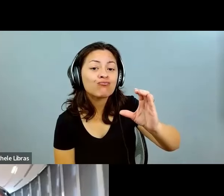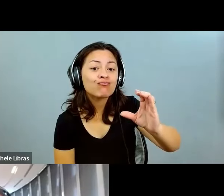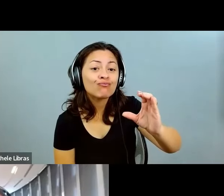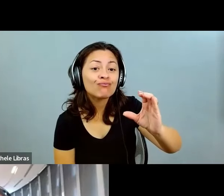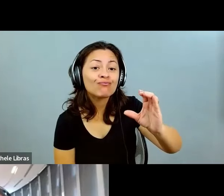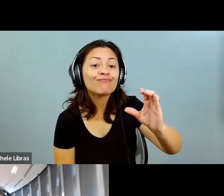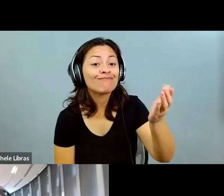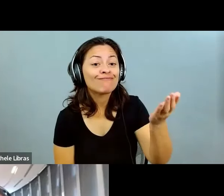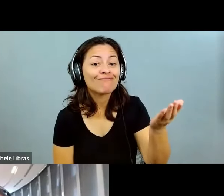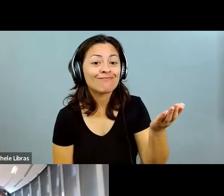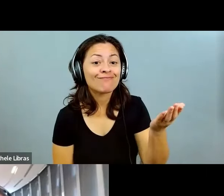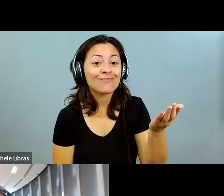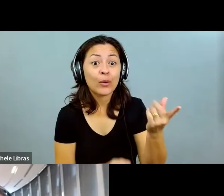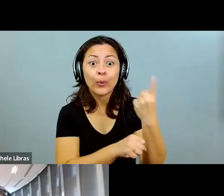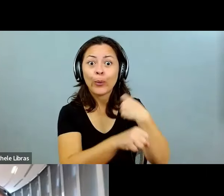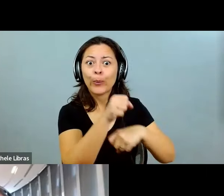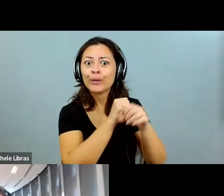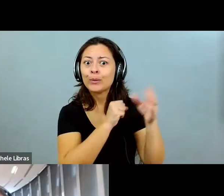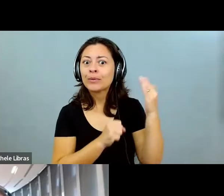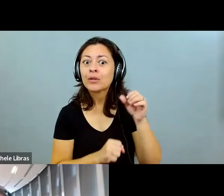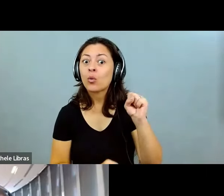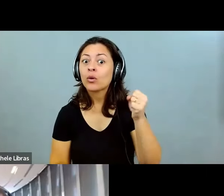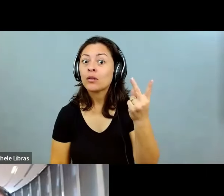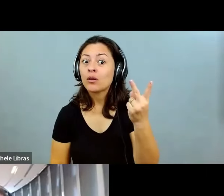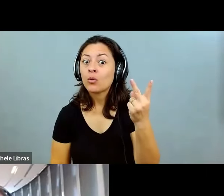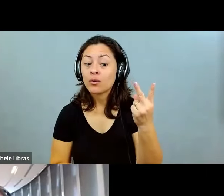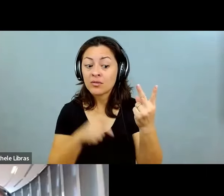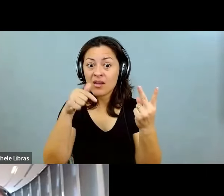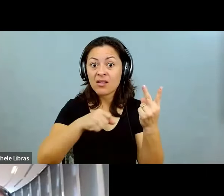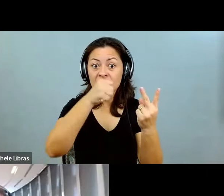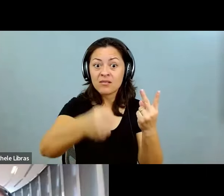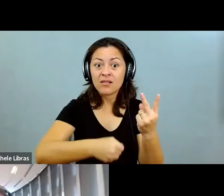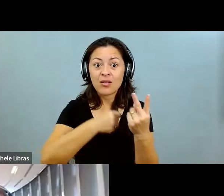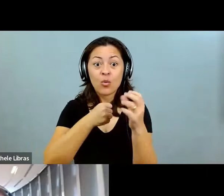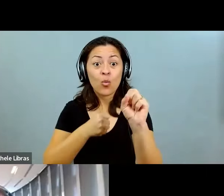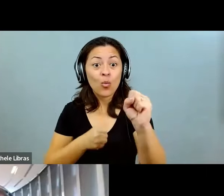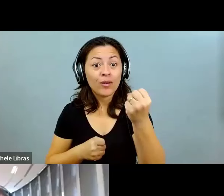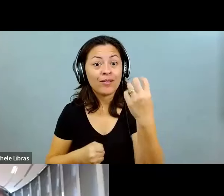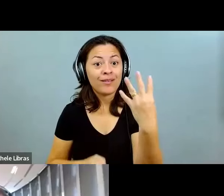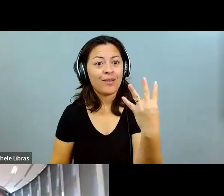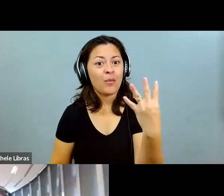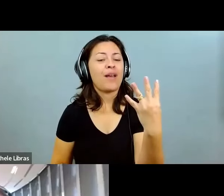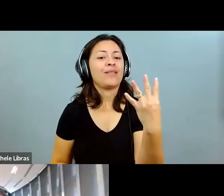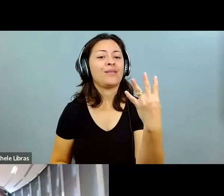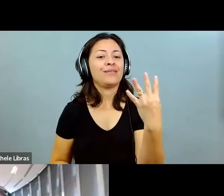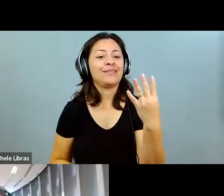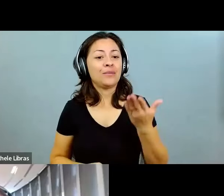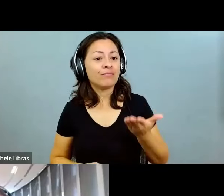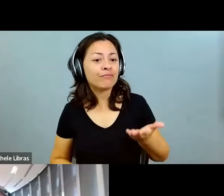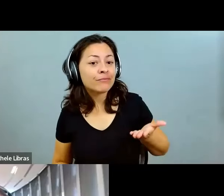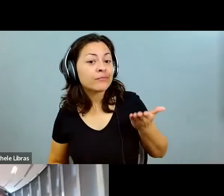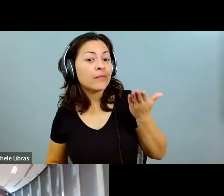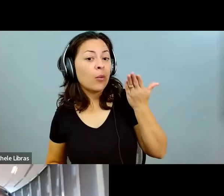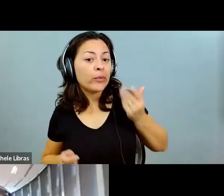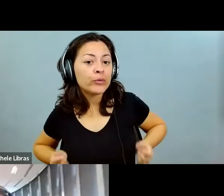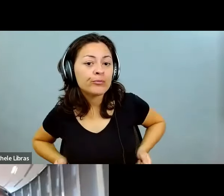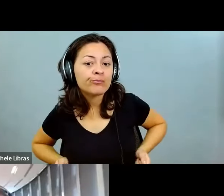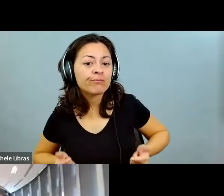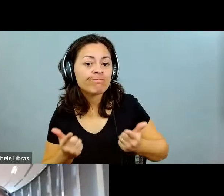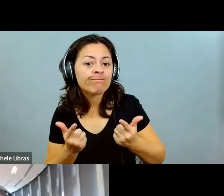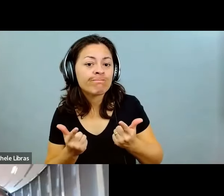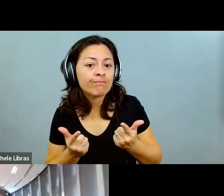libra agora o ano passado era 82 agora é 84 é o dado atualizado né Então teve um aumento de custos Então esse